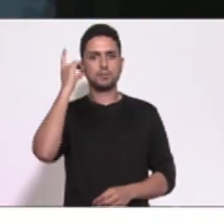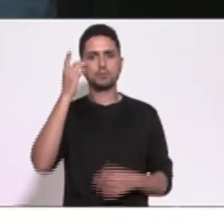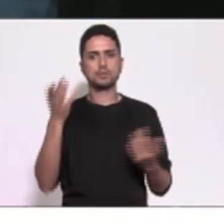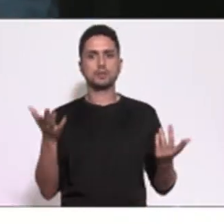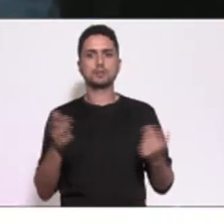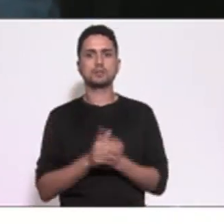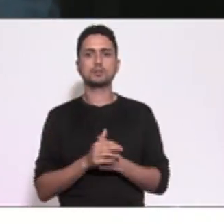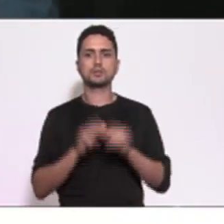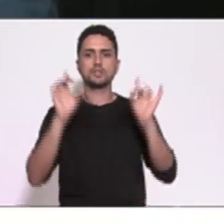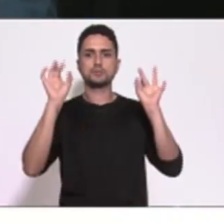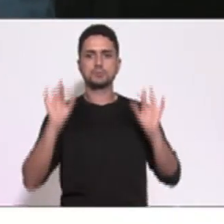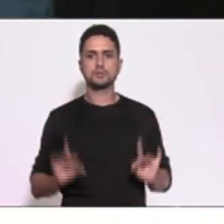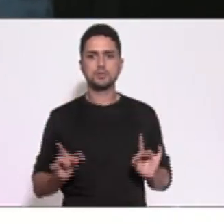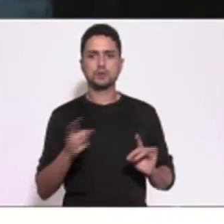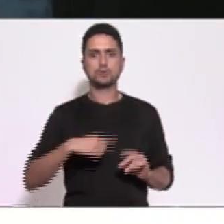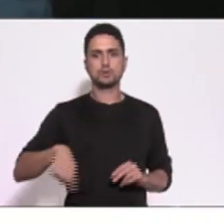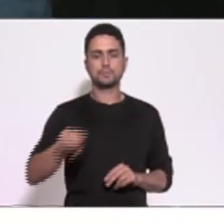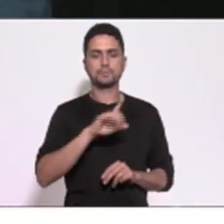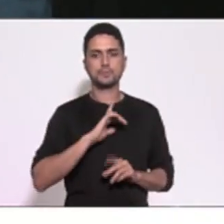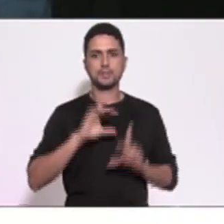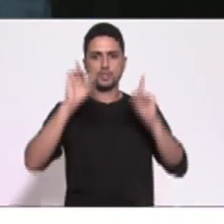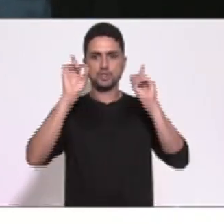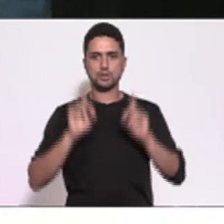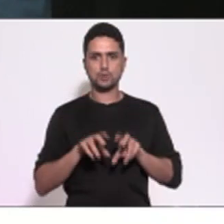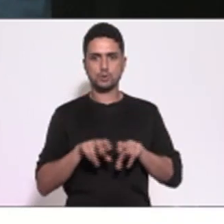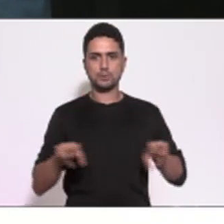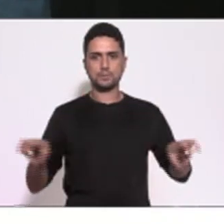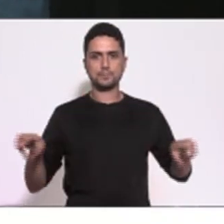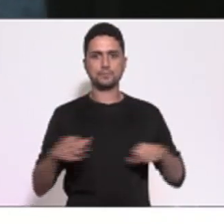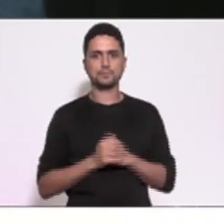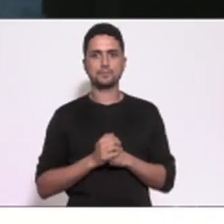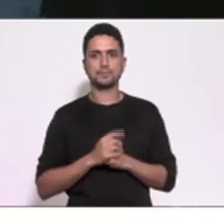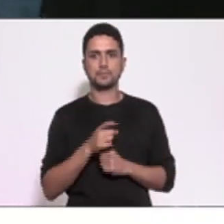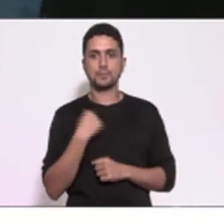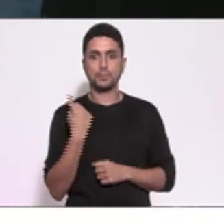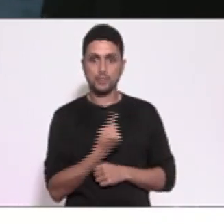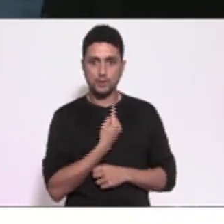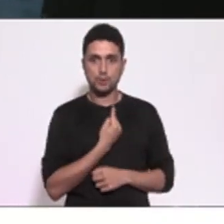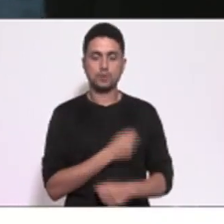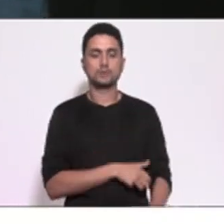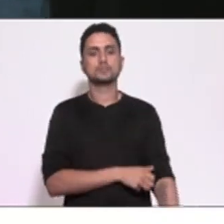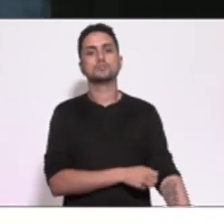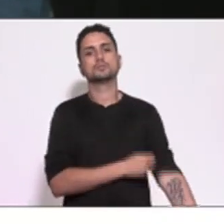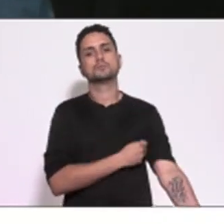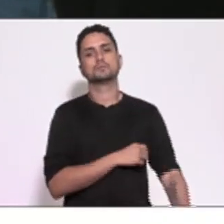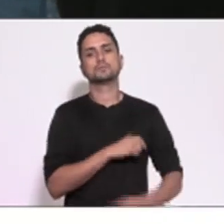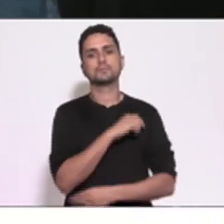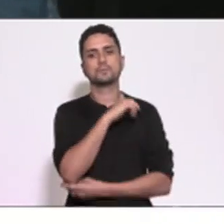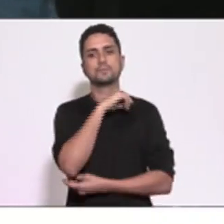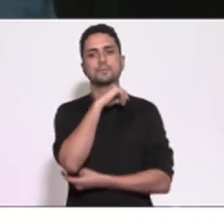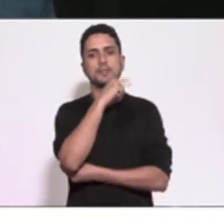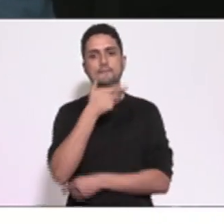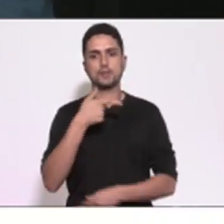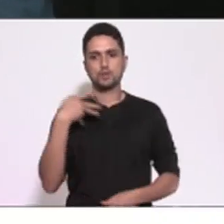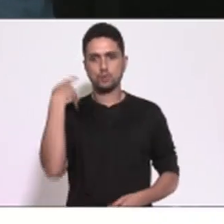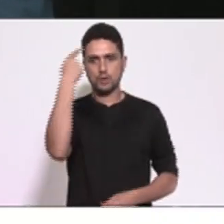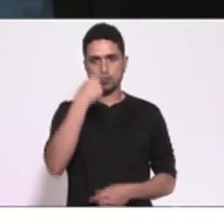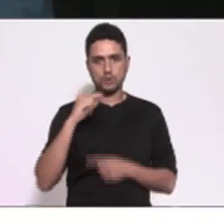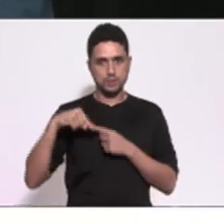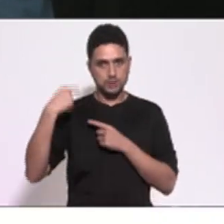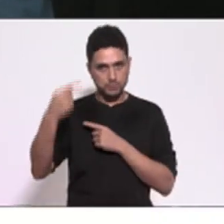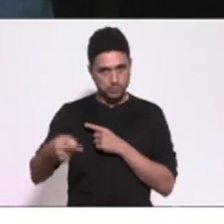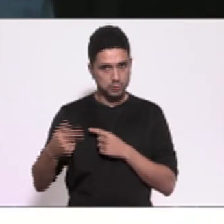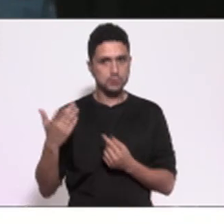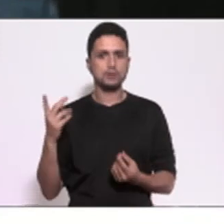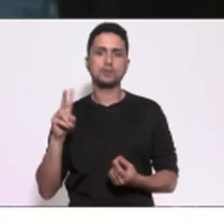em especial os deputados que compõem a mesa diretora. Nós vamos, nas próximas 24 horas, entrar com